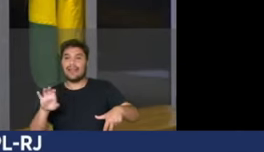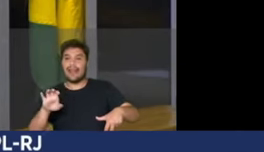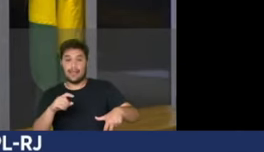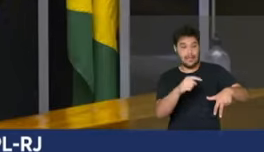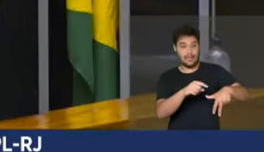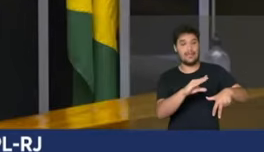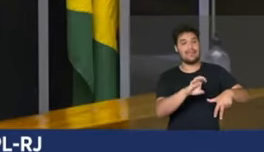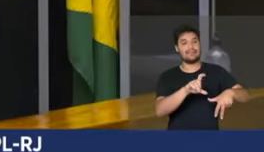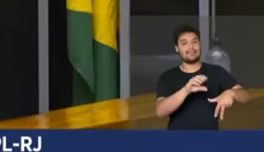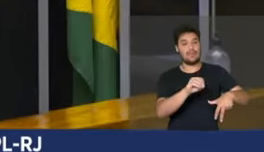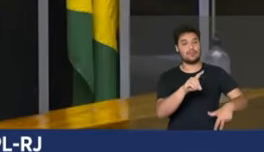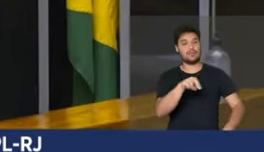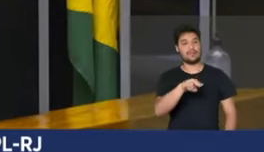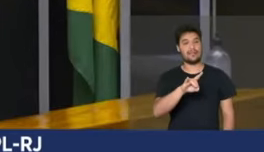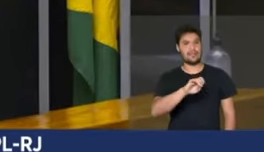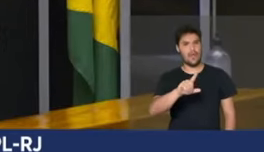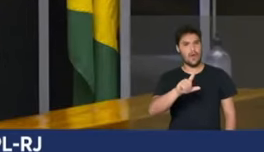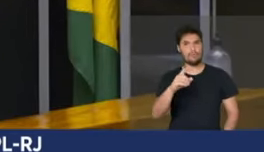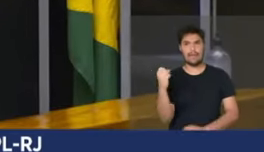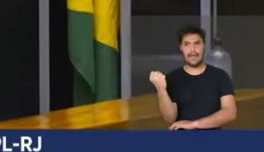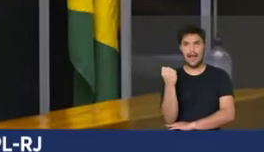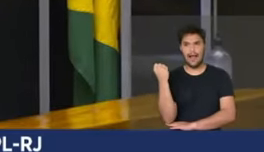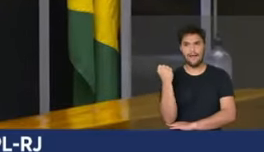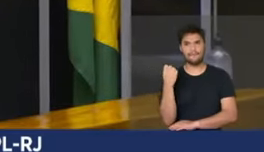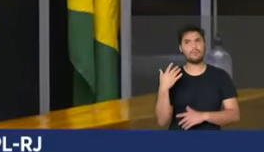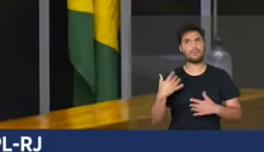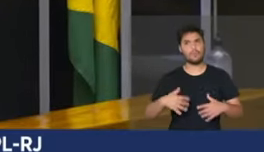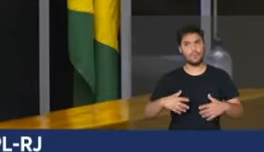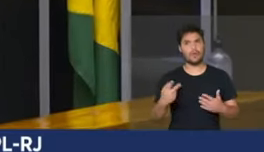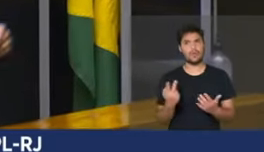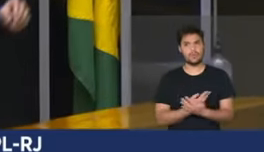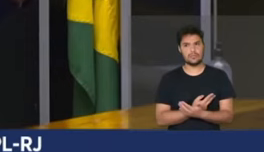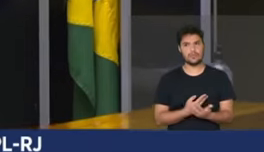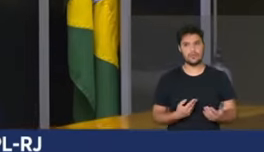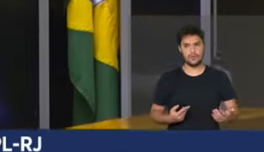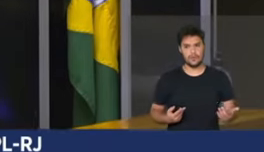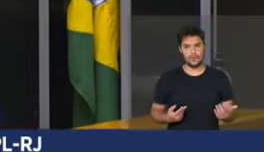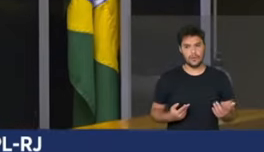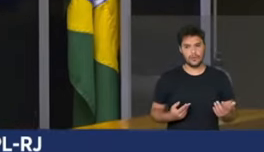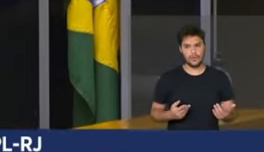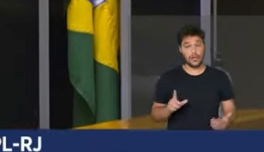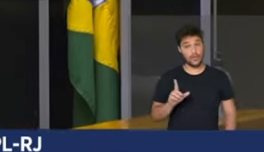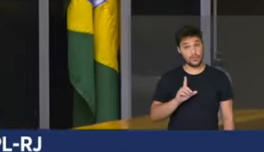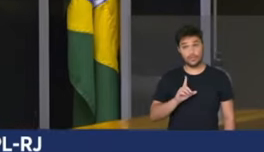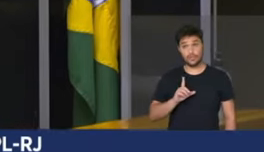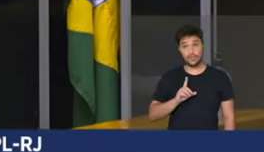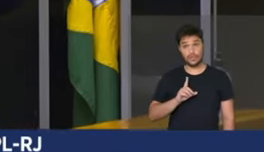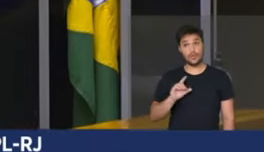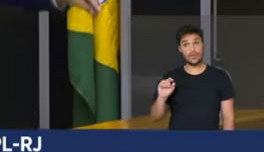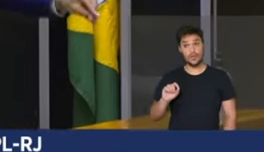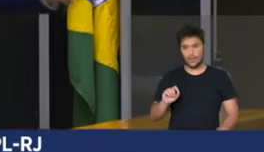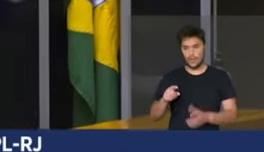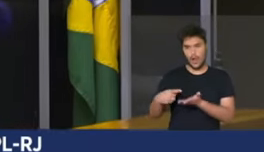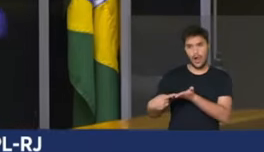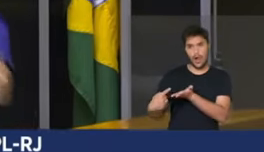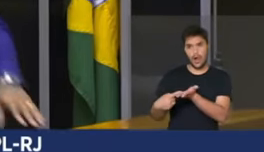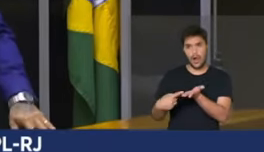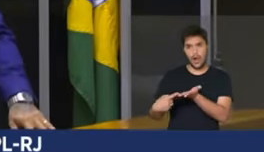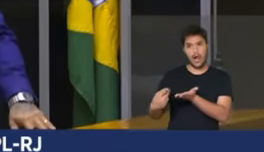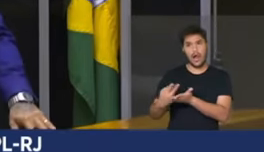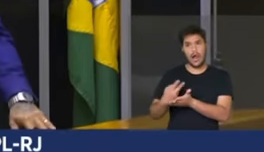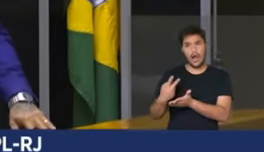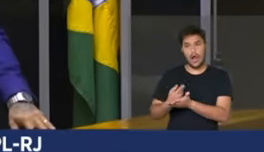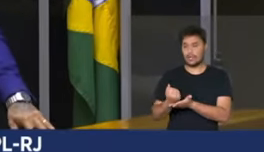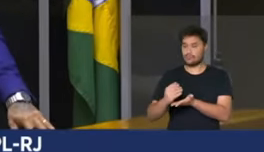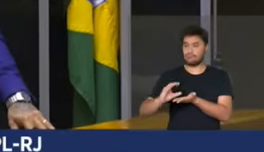era gravíssimo tudo isso que está sendo noticiado, em que havia um esquema ilegal de financiamento